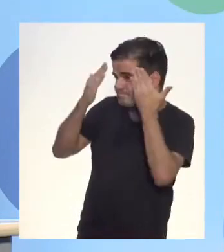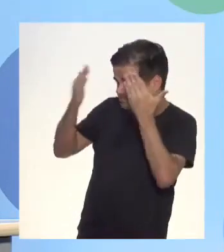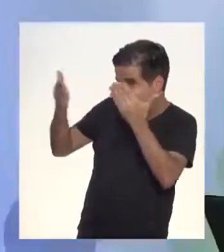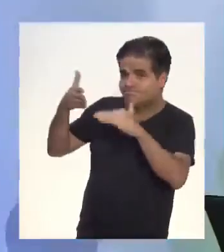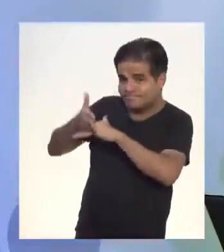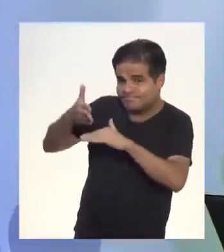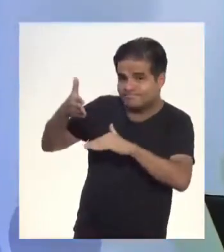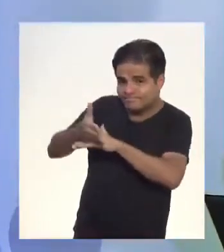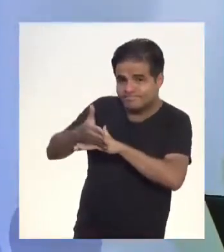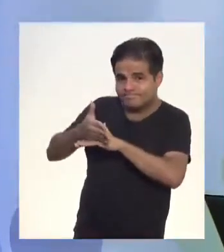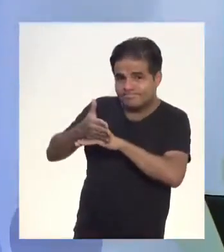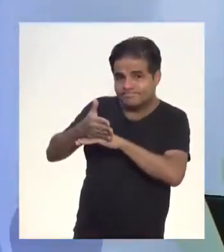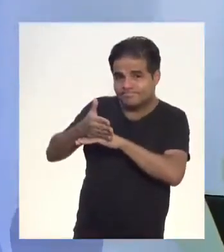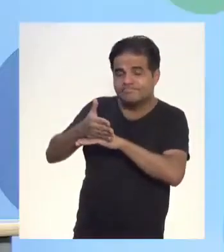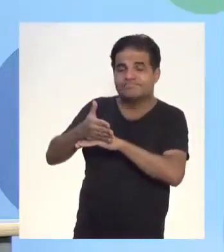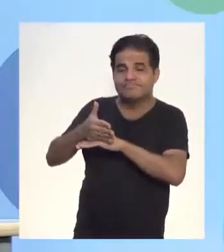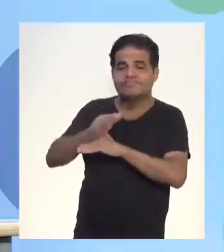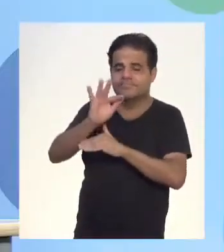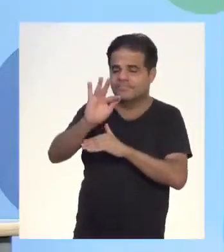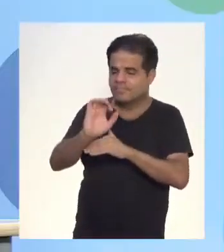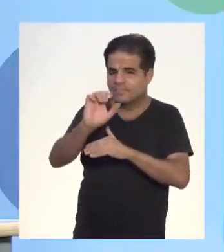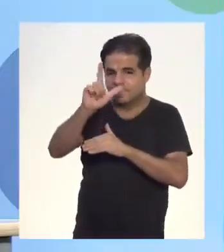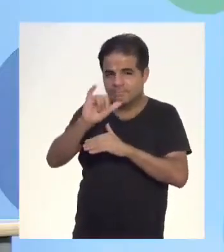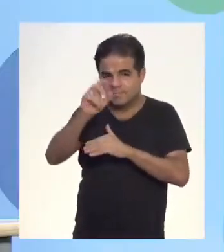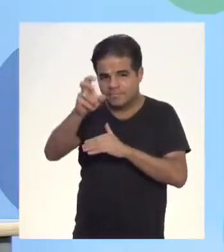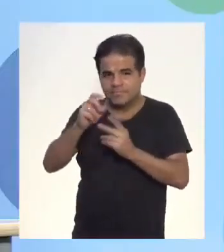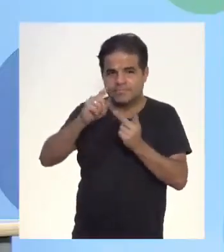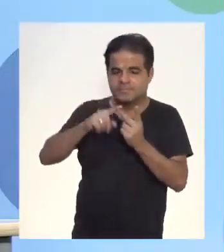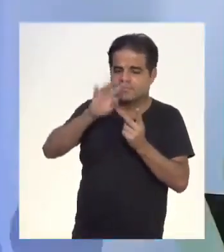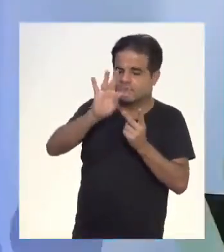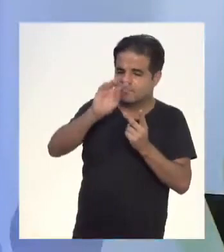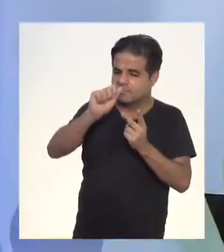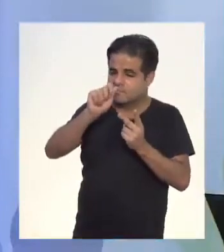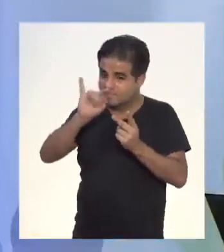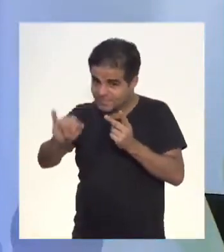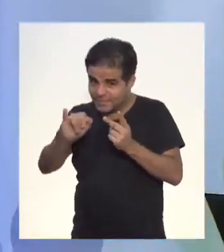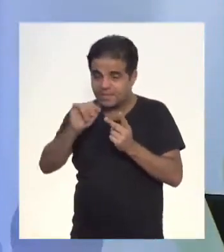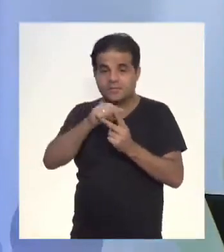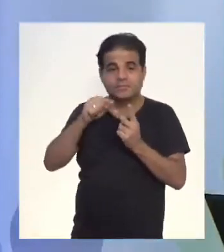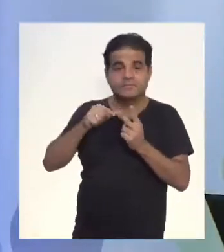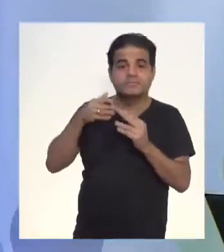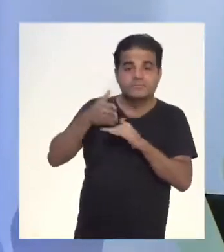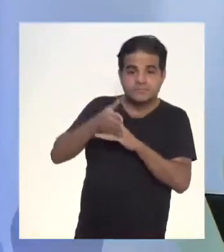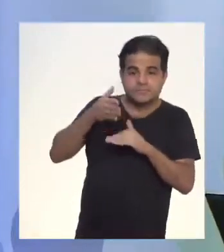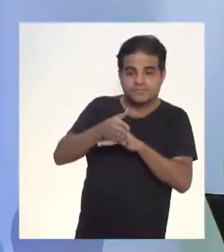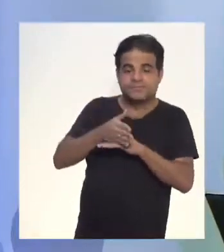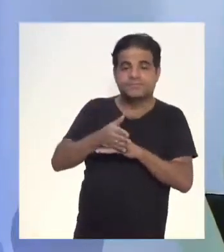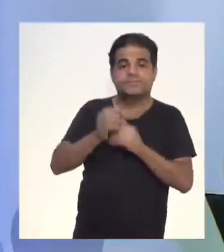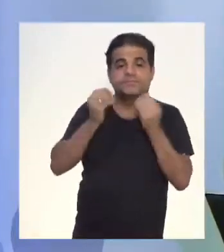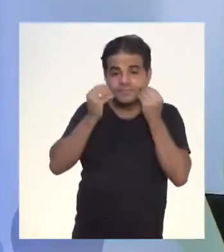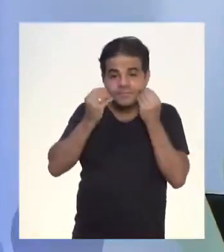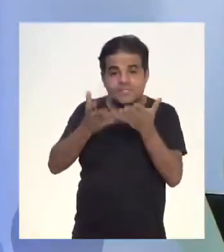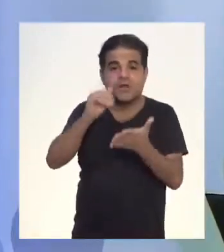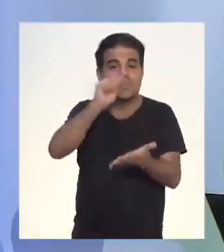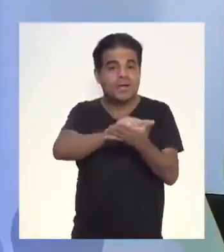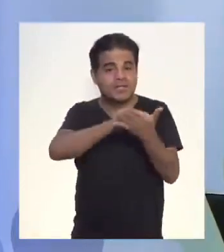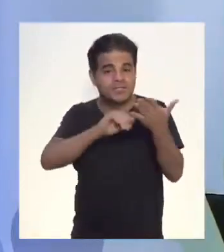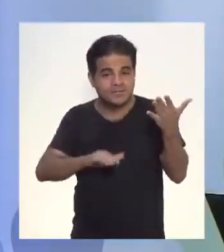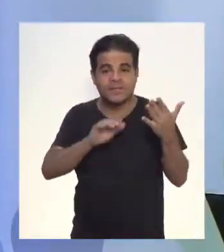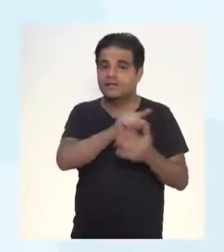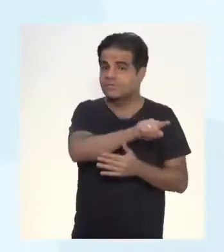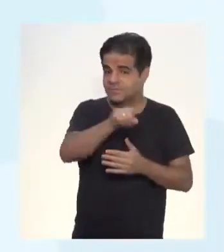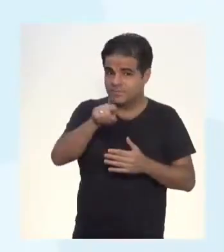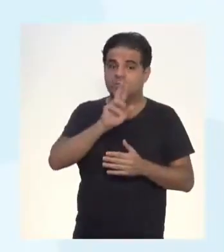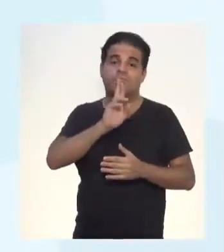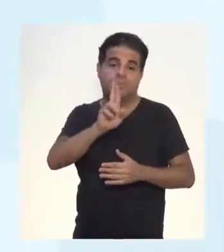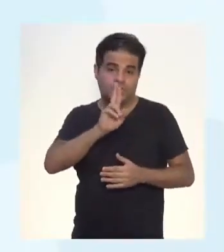a participação do Félix, da Tati. E, principalmente, a gente quer deixar aí uma atividade para vocês, né, ou